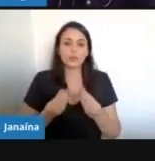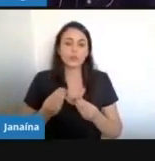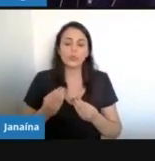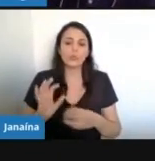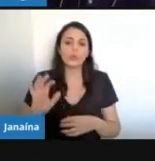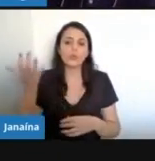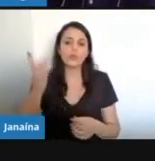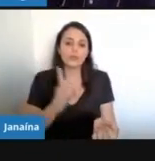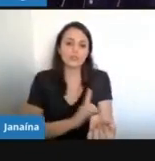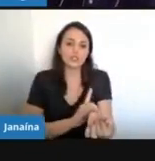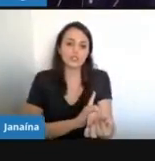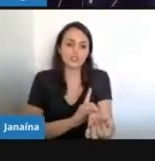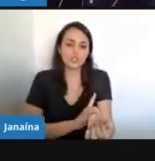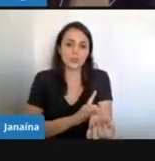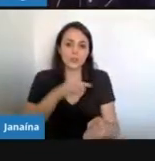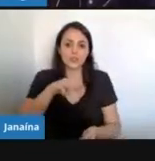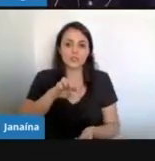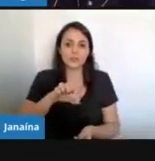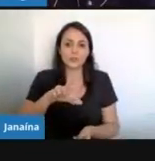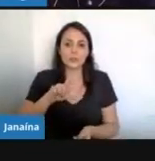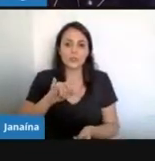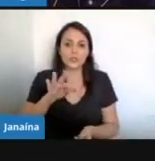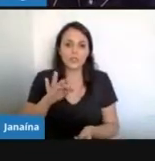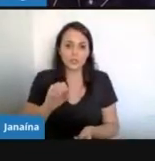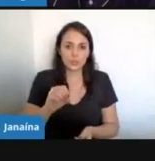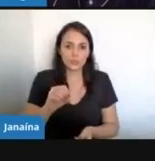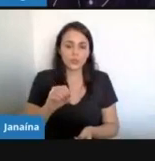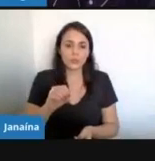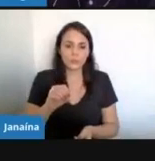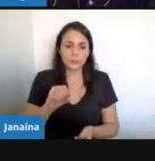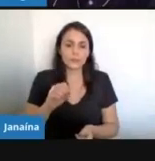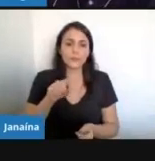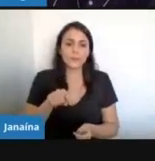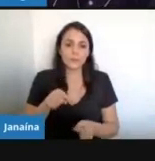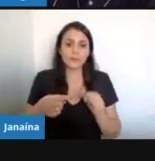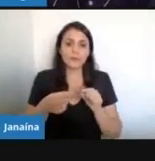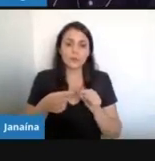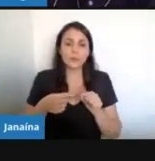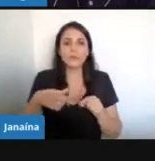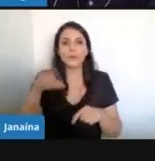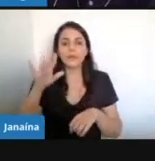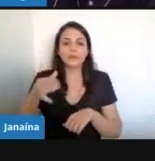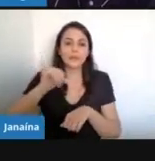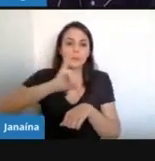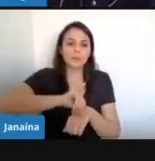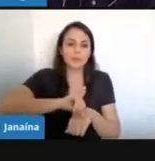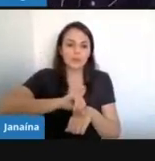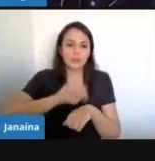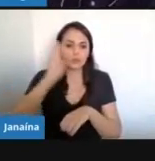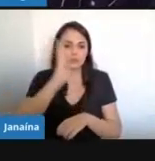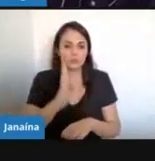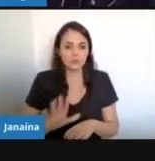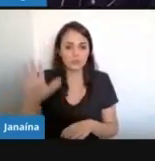prevalência da diabetes mellitus, né, autorreferida nas capitais brasileiras. É